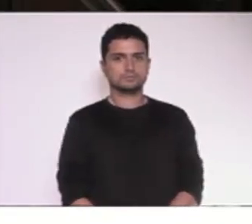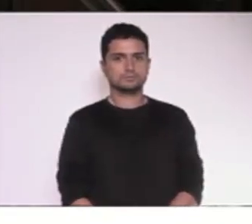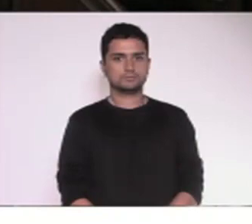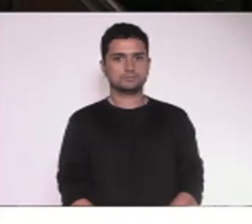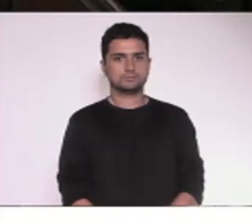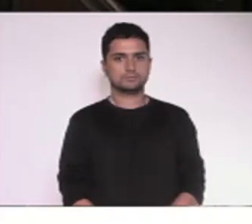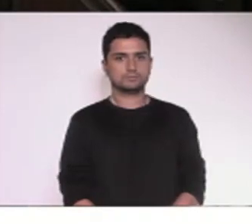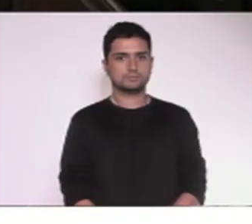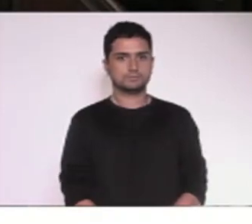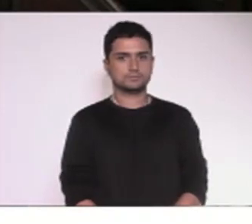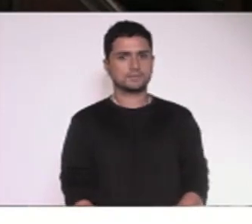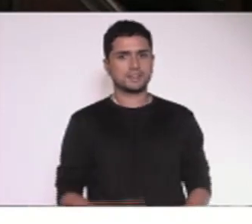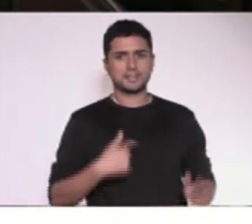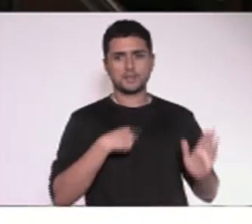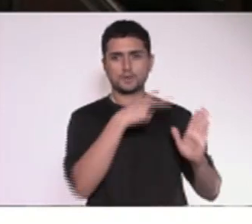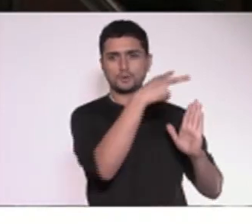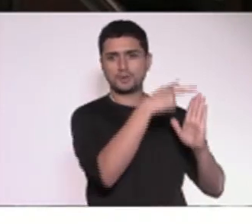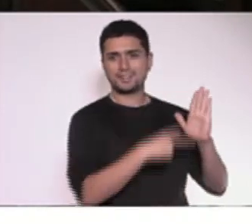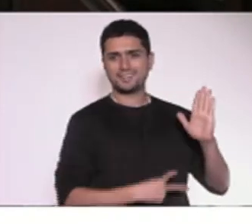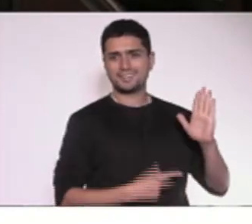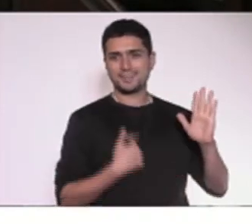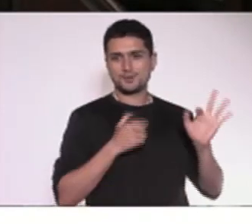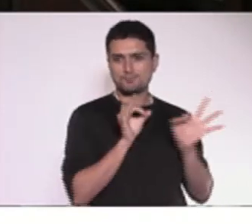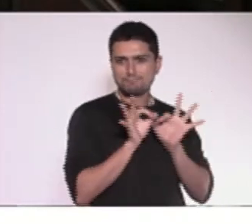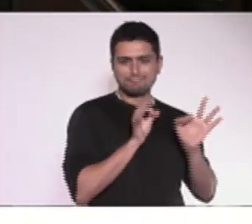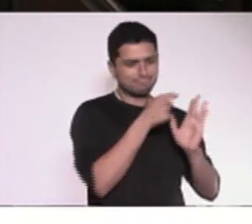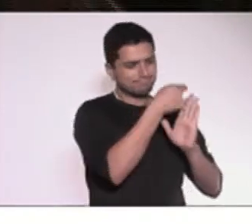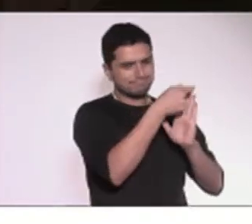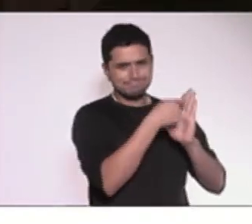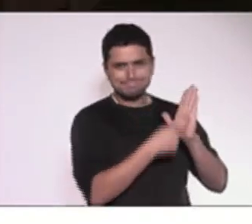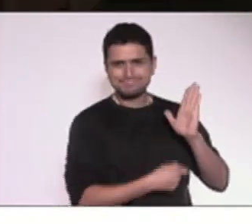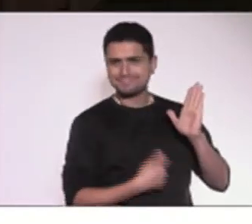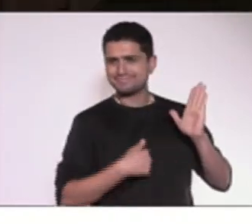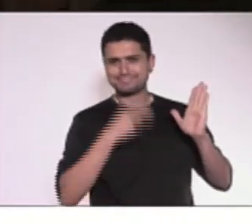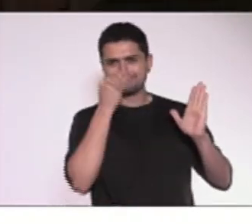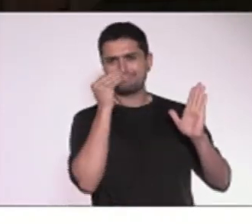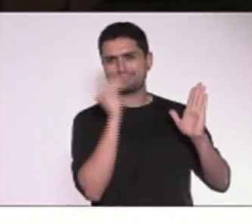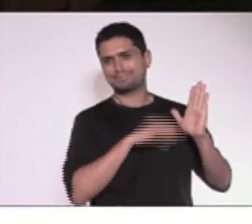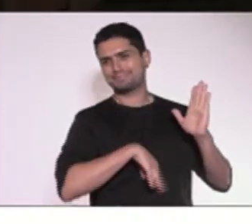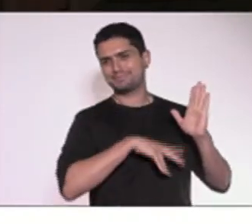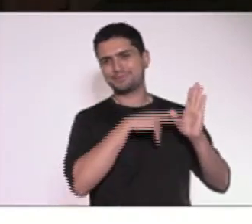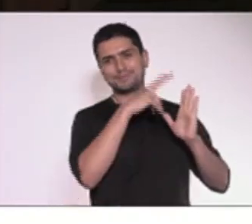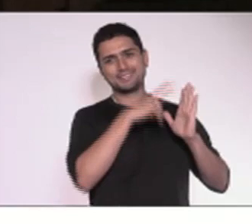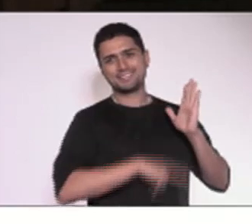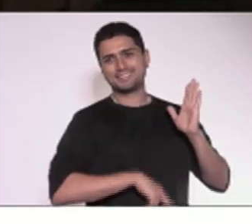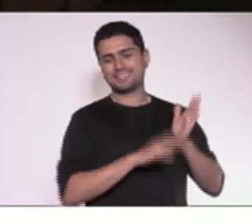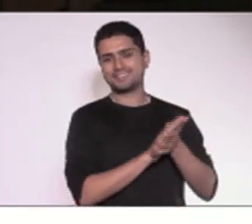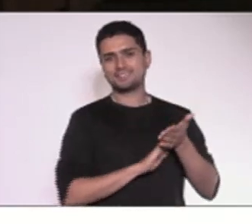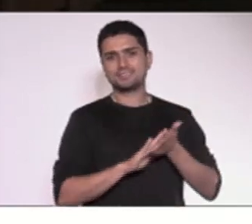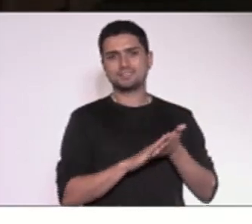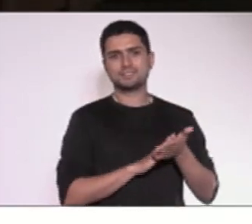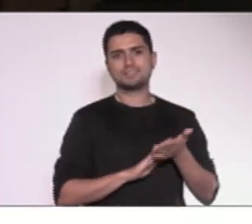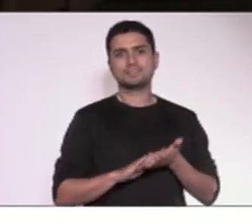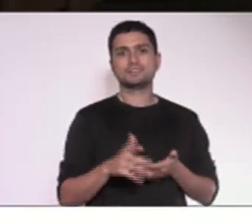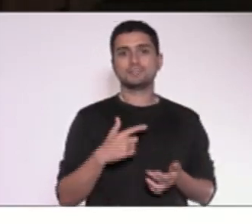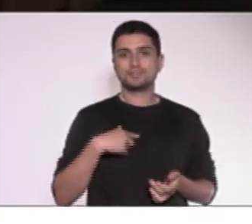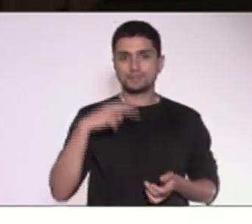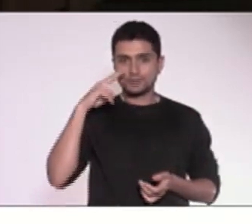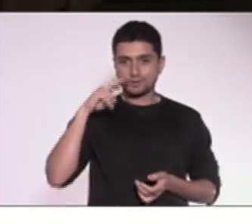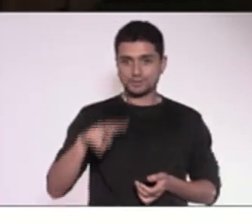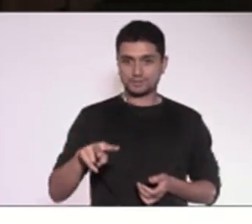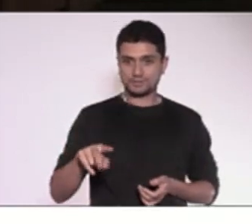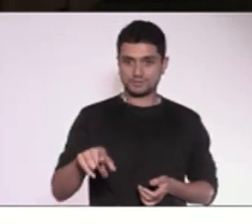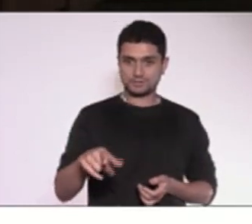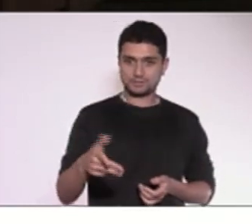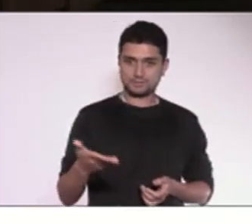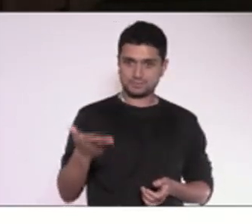Eu não li nada disso aqui, nada. Eu estou olhando para o Candreva aqui, irmão, você é meu espelho,